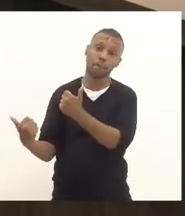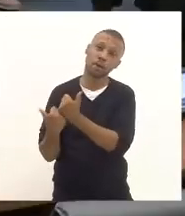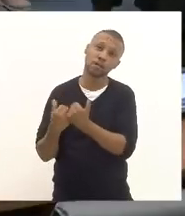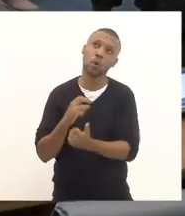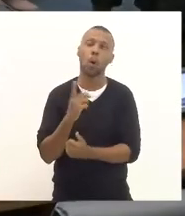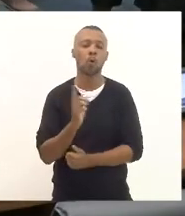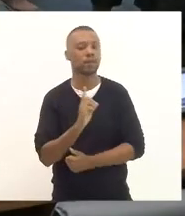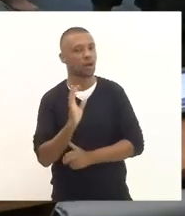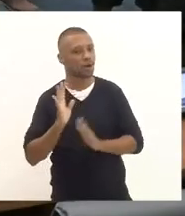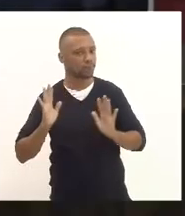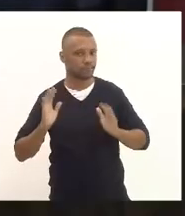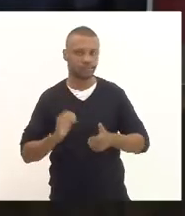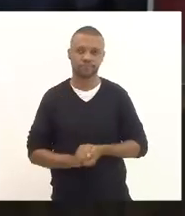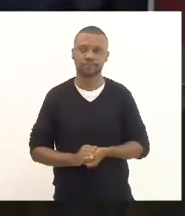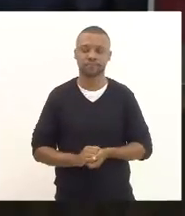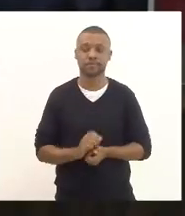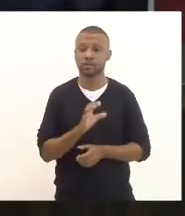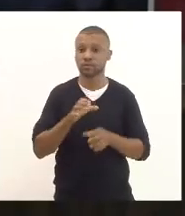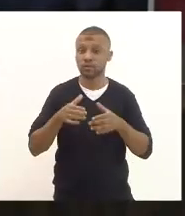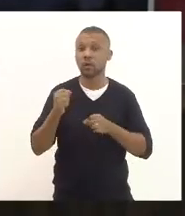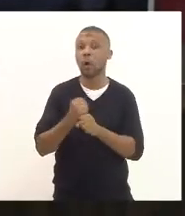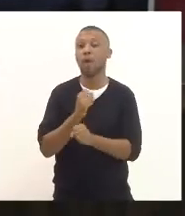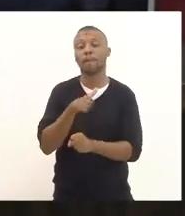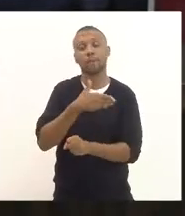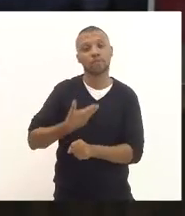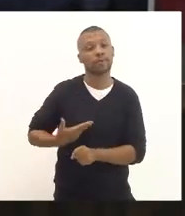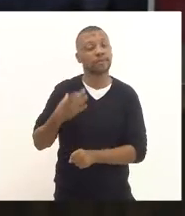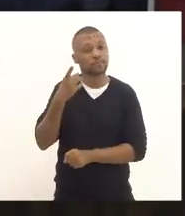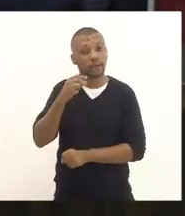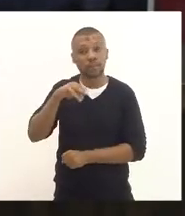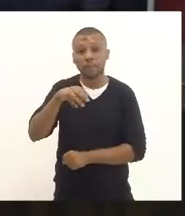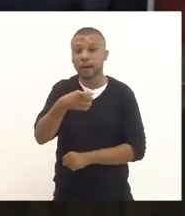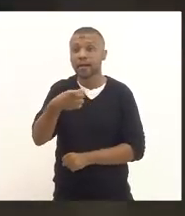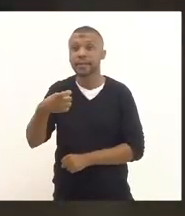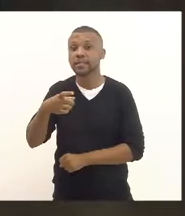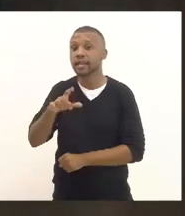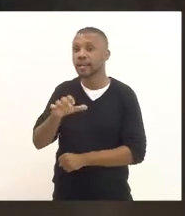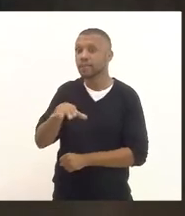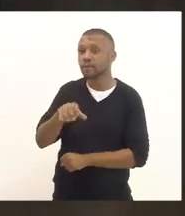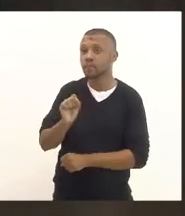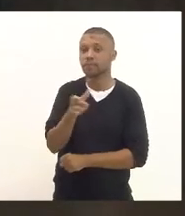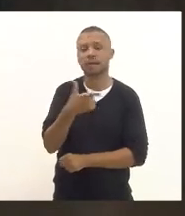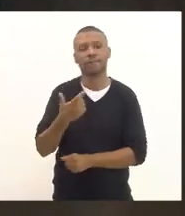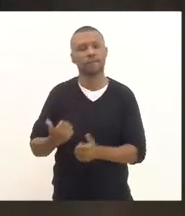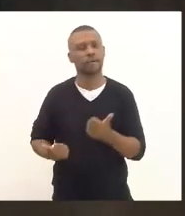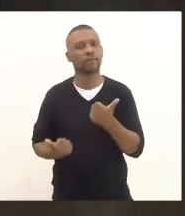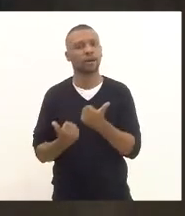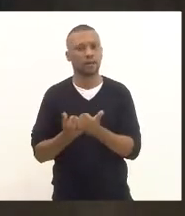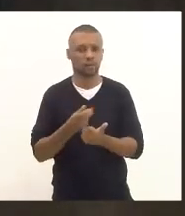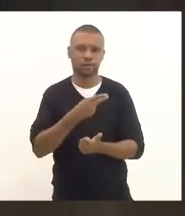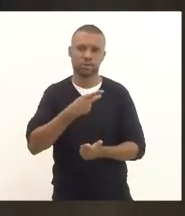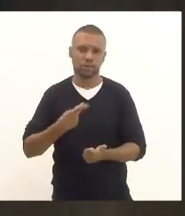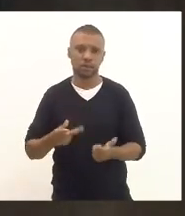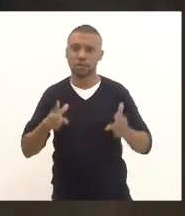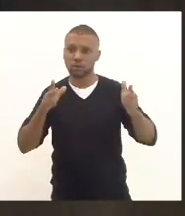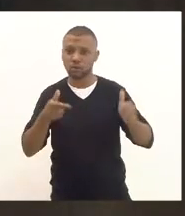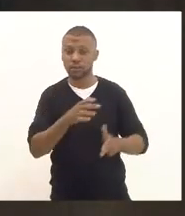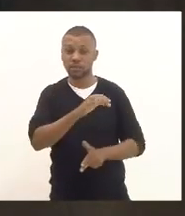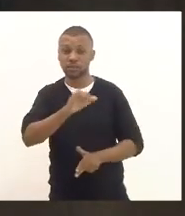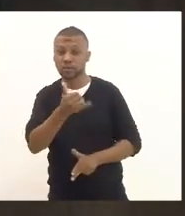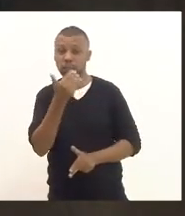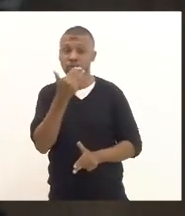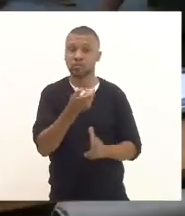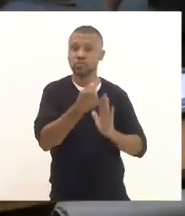não ela comissão de obras públicas Deputado Max Lemos favoráveis sua Presidente acompanhando o substitutivo da